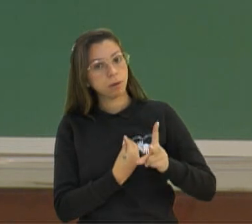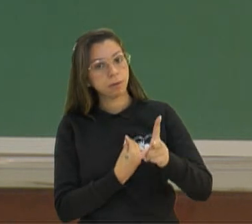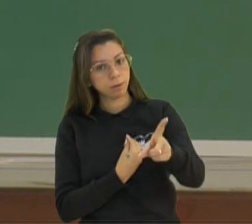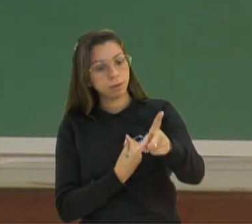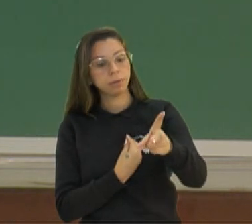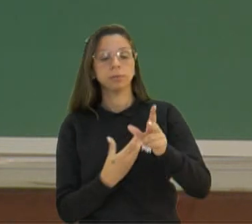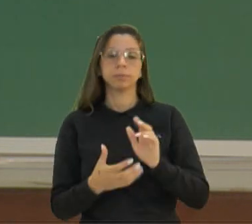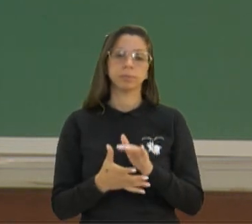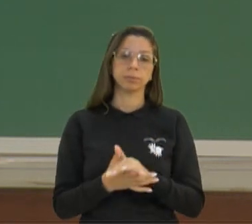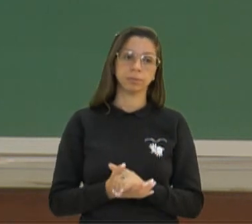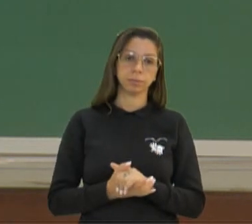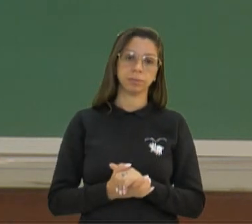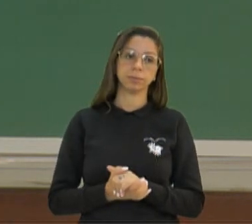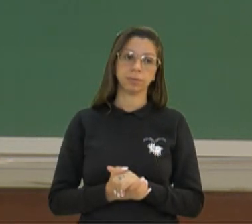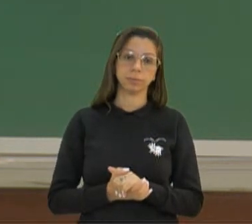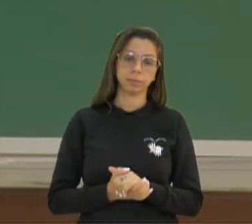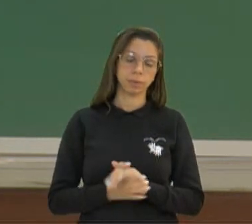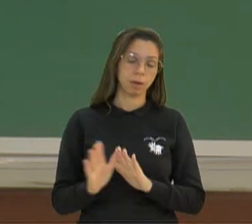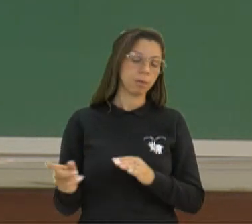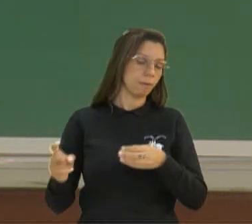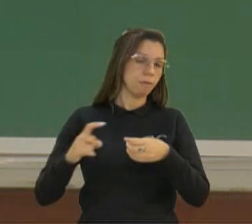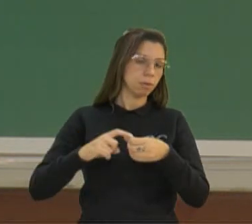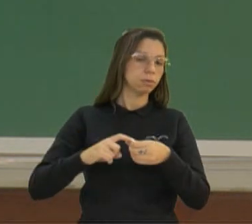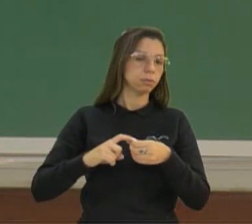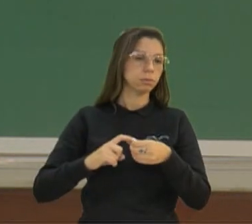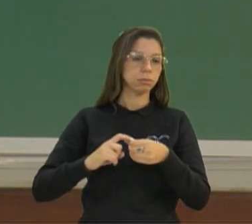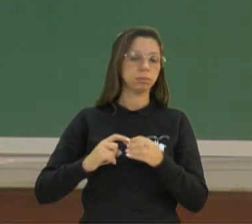Outra, aqui, ó, deixa eu só voltar aqui.